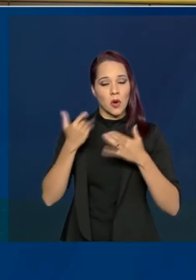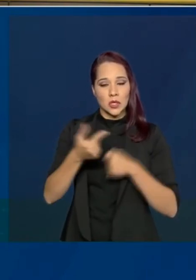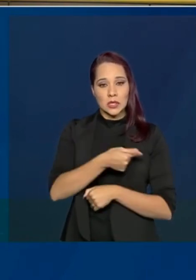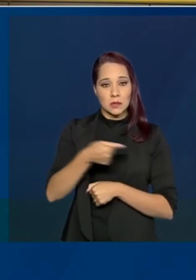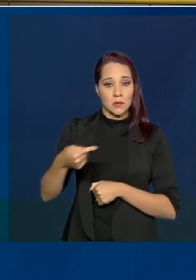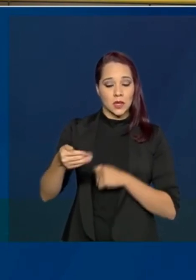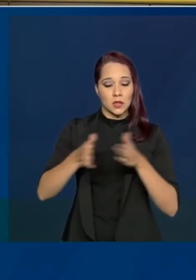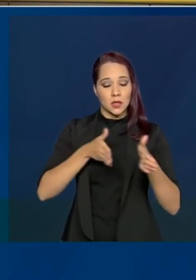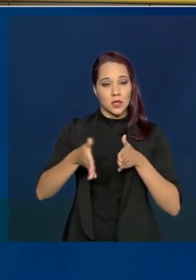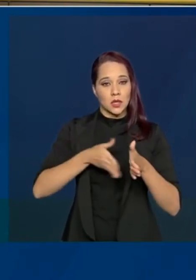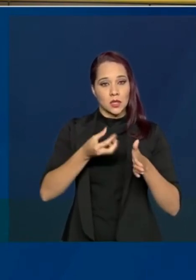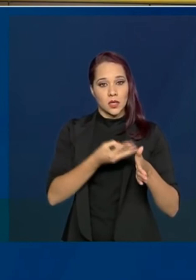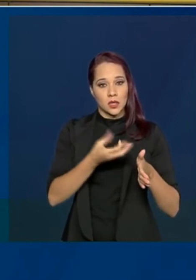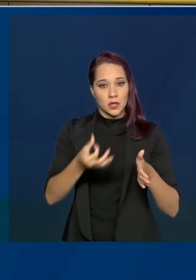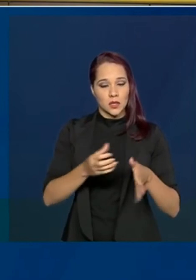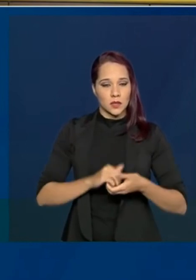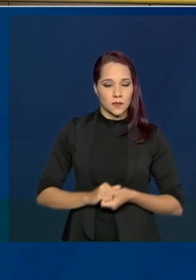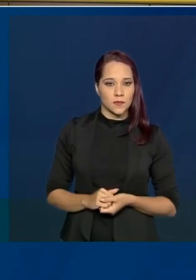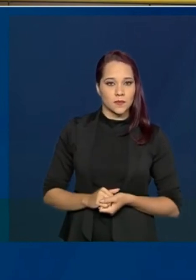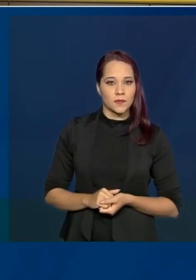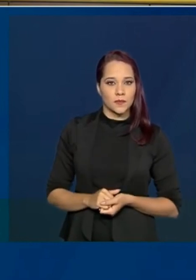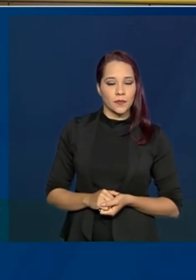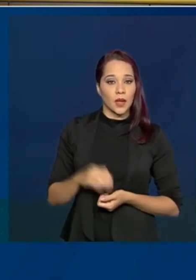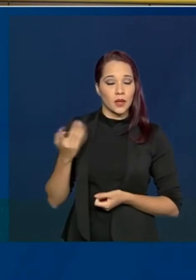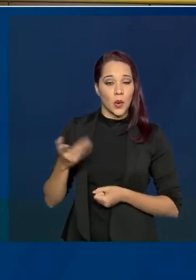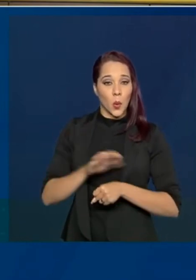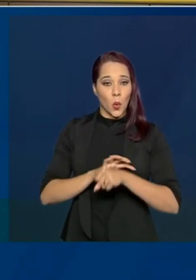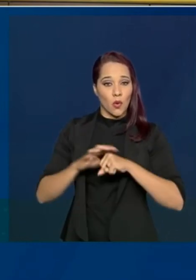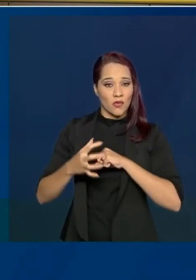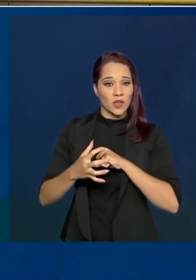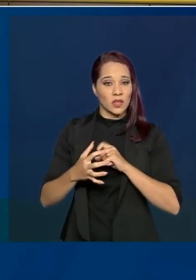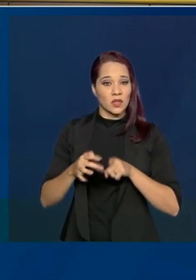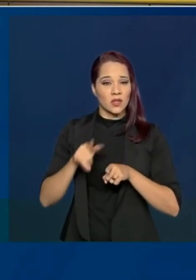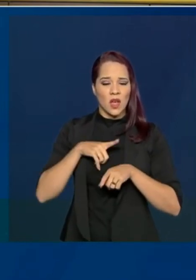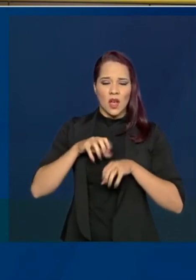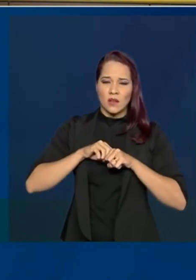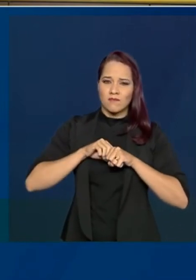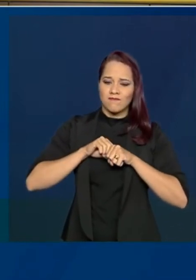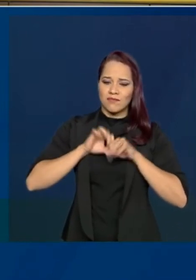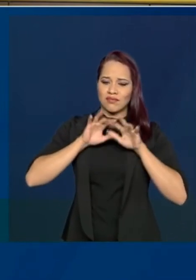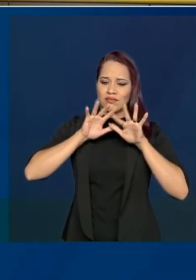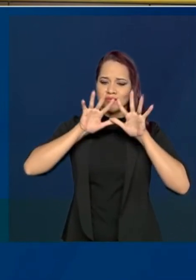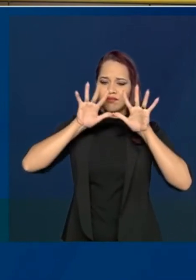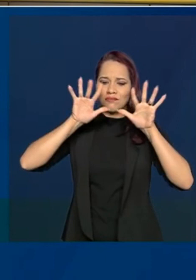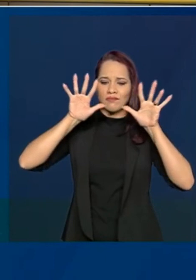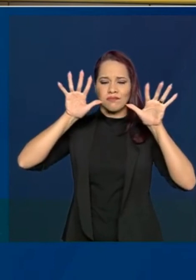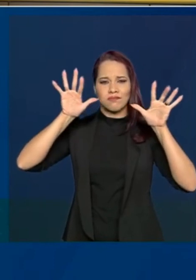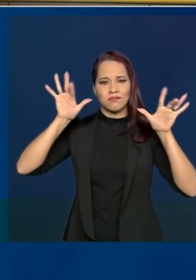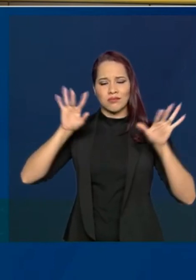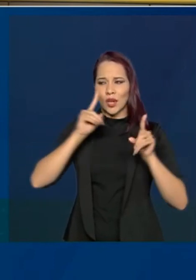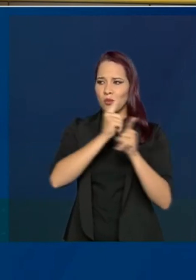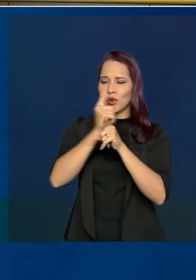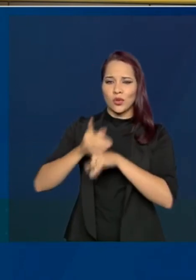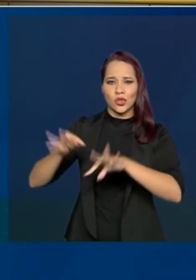36. Então, o Covid está espalhado em praticamente já foi detectado em